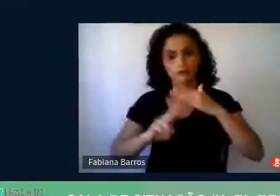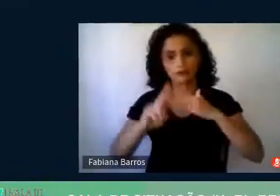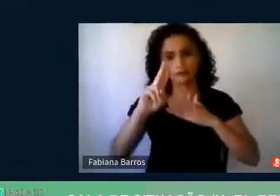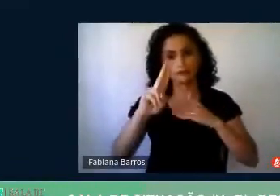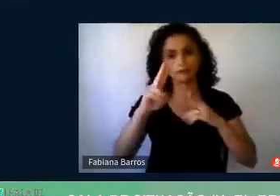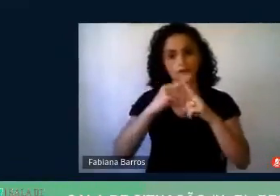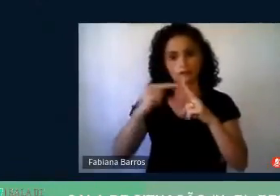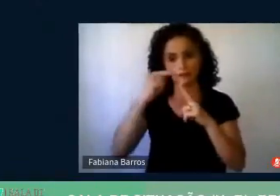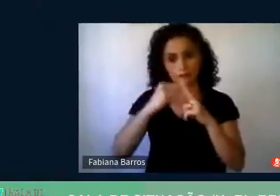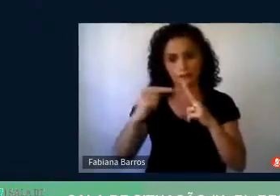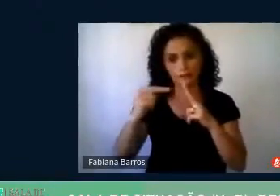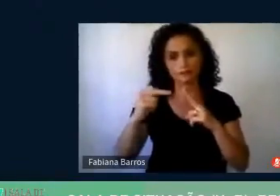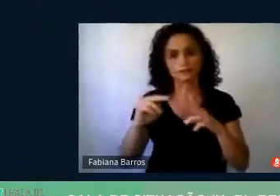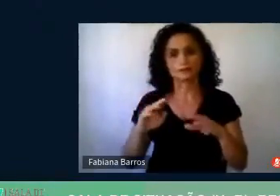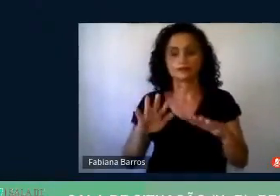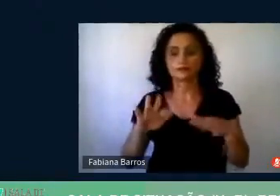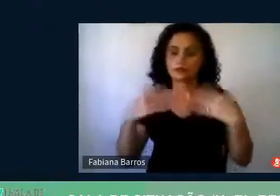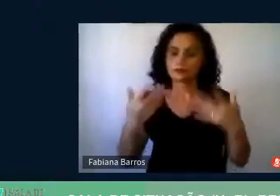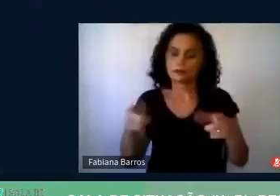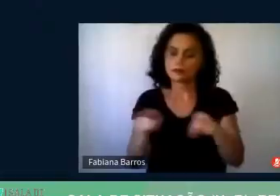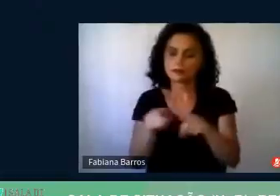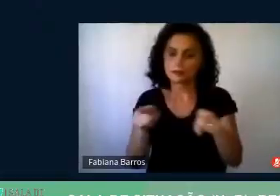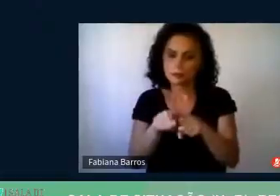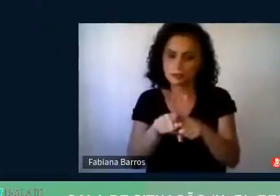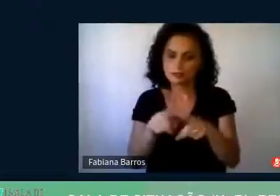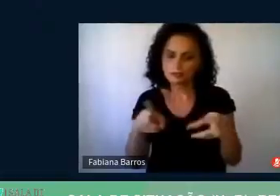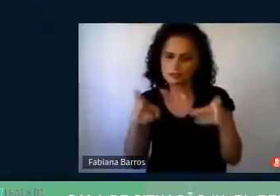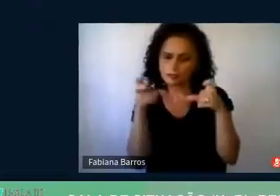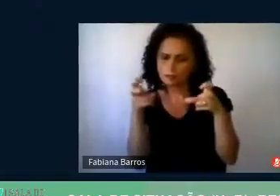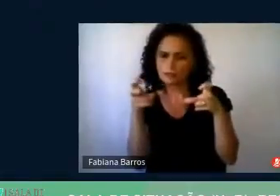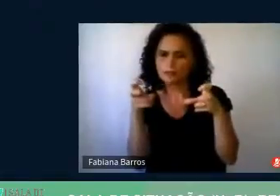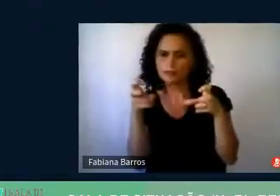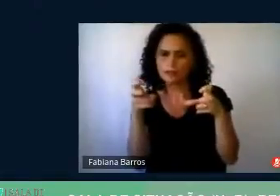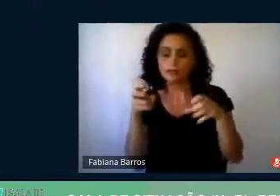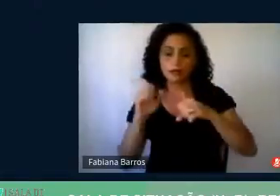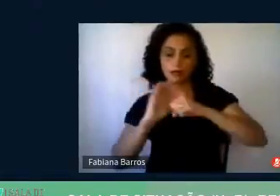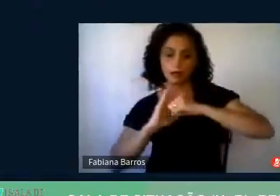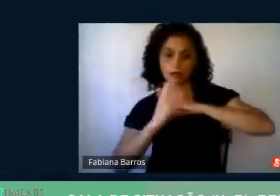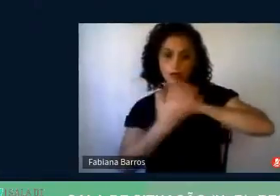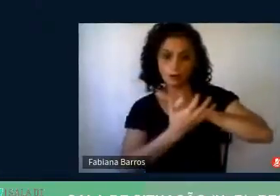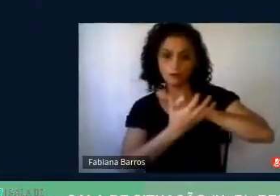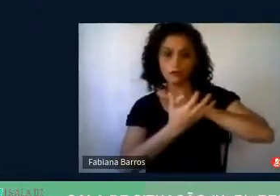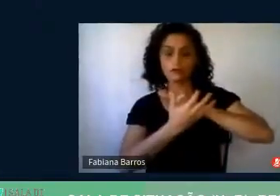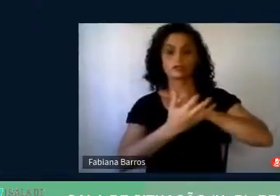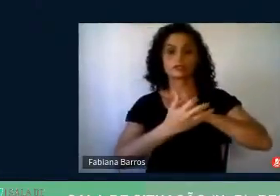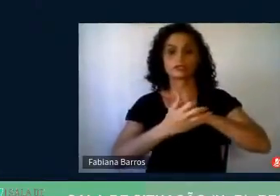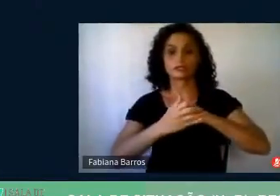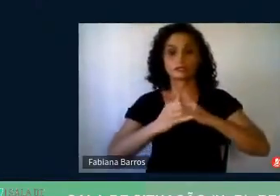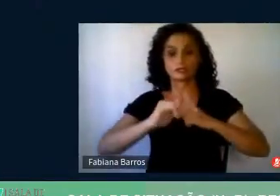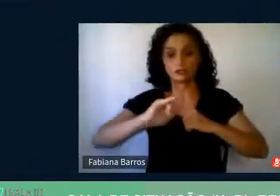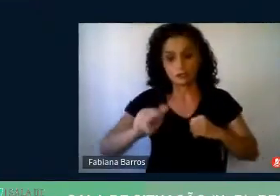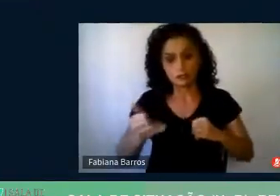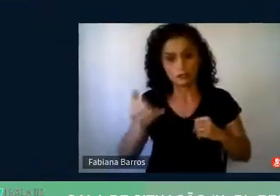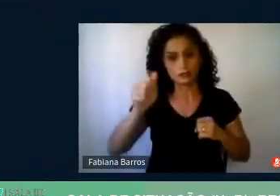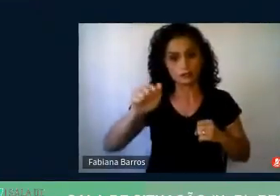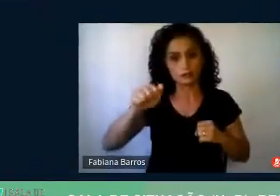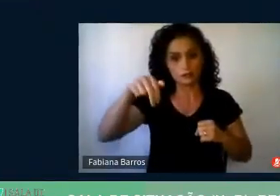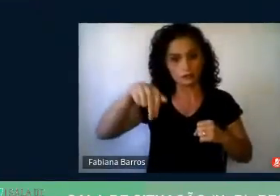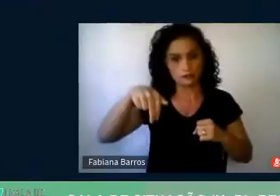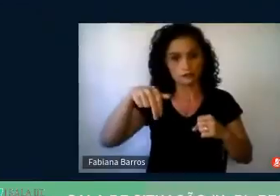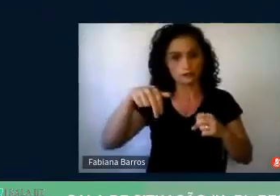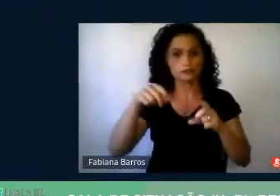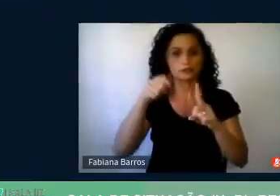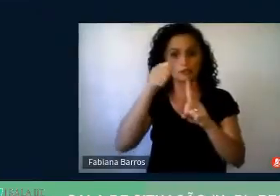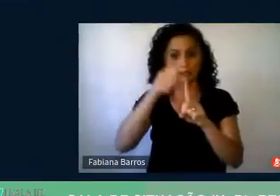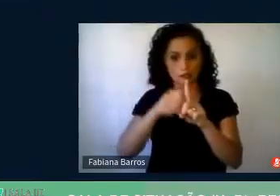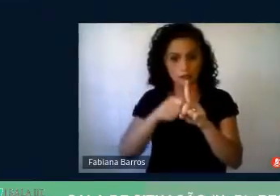da Covid na China, logo em janeiro, essa aluna simplesmente fala, olha, melhor a gente migrar a nossa atuação para sarampo,